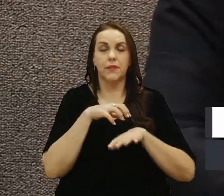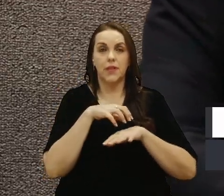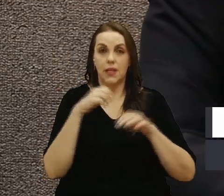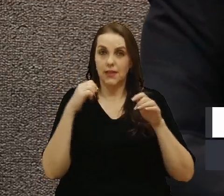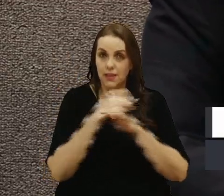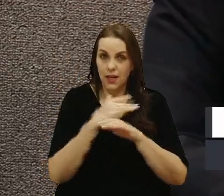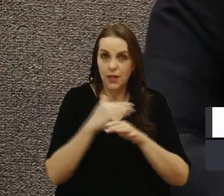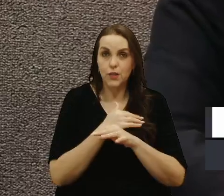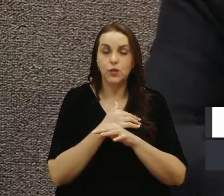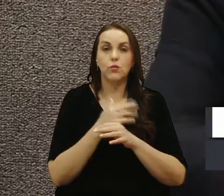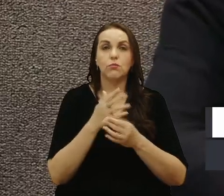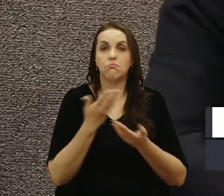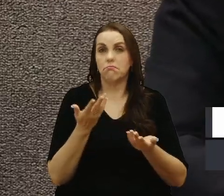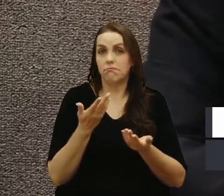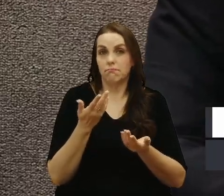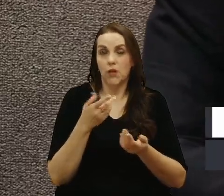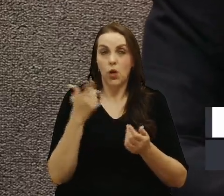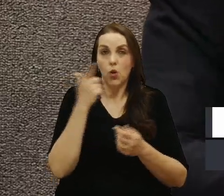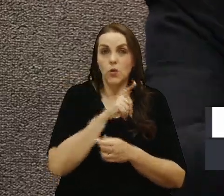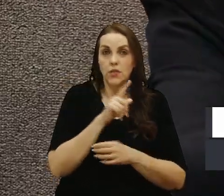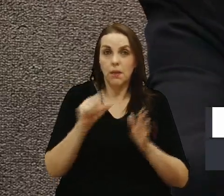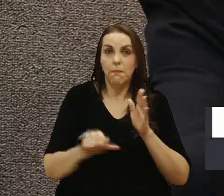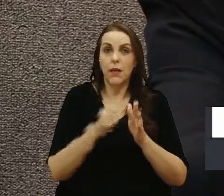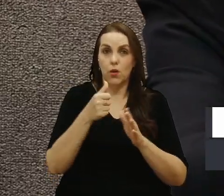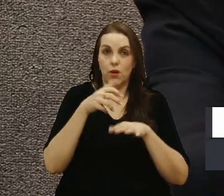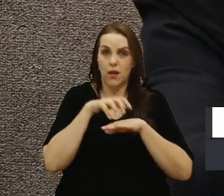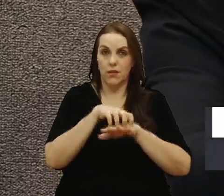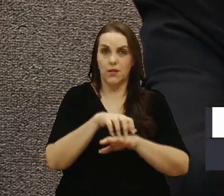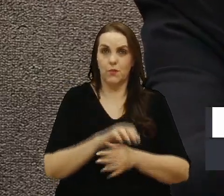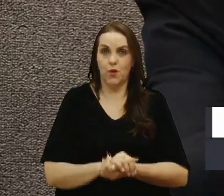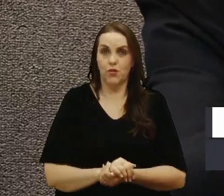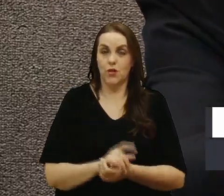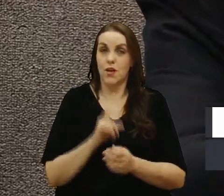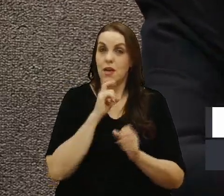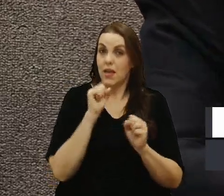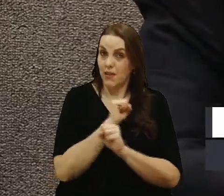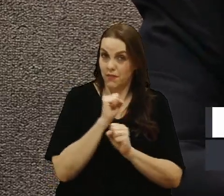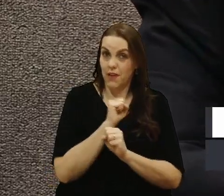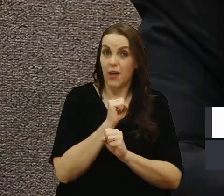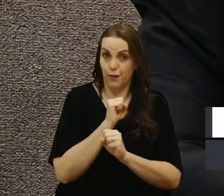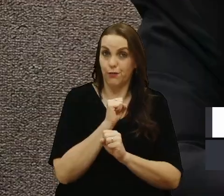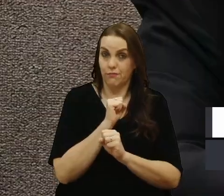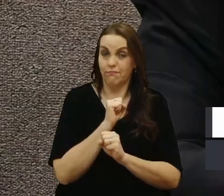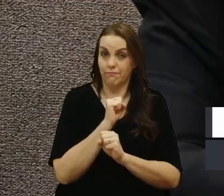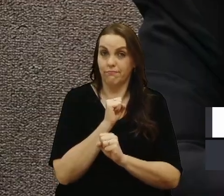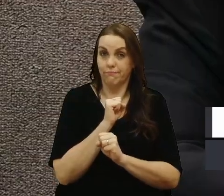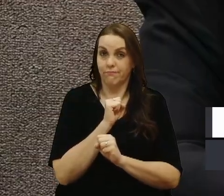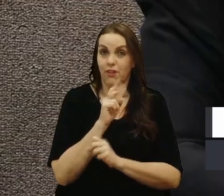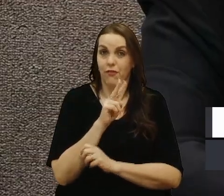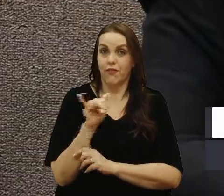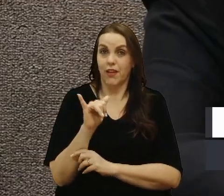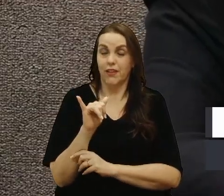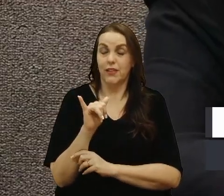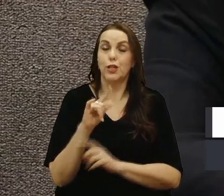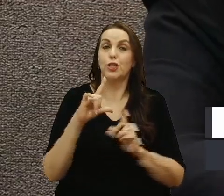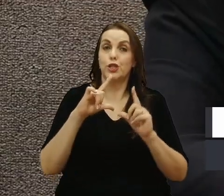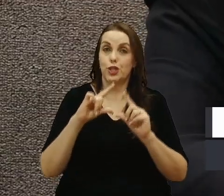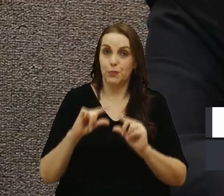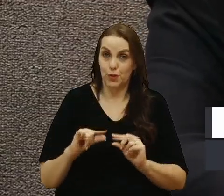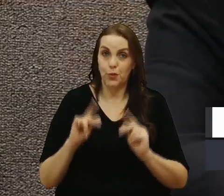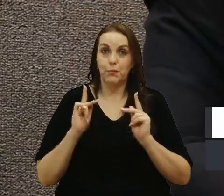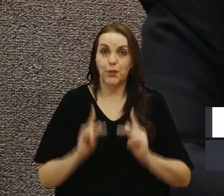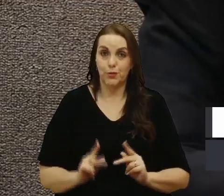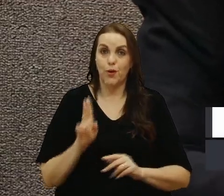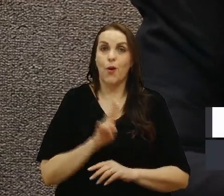e nós buscarmos melhorias para o nosso transporte. Vem inverno e no inverno também diminui a quantidade de